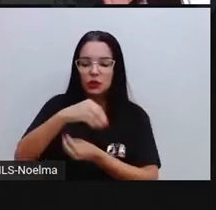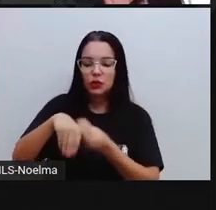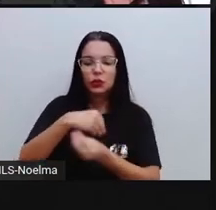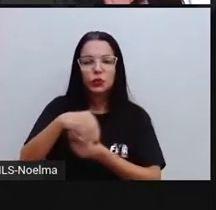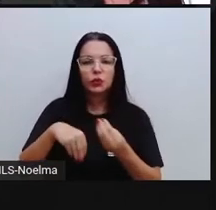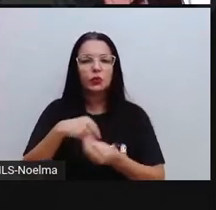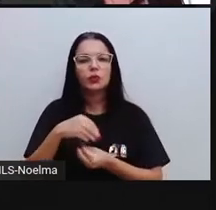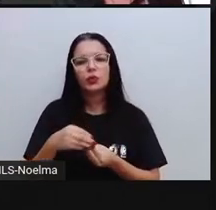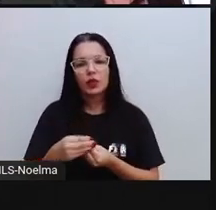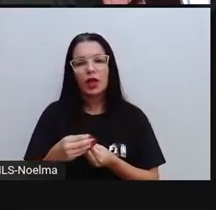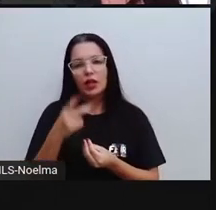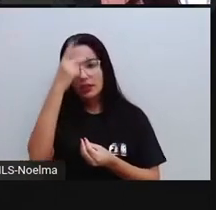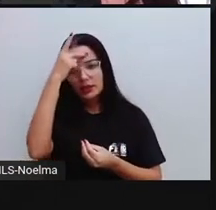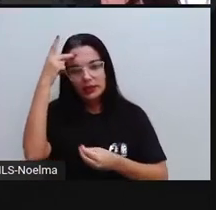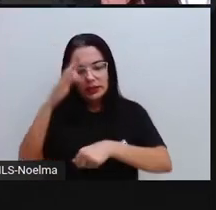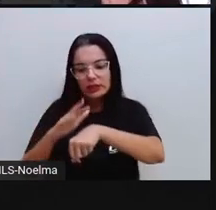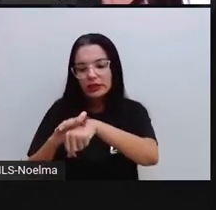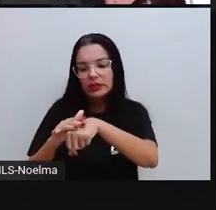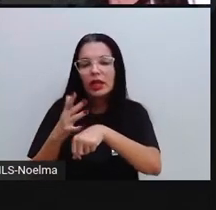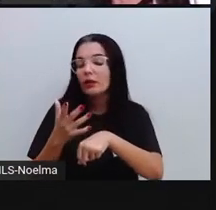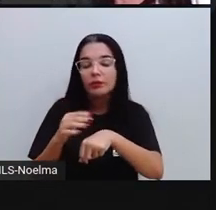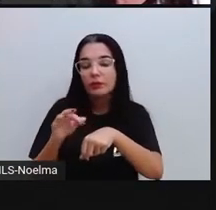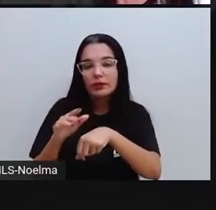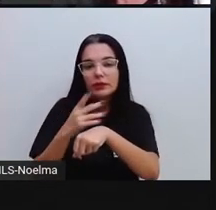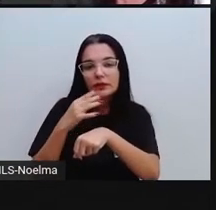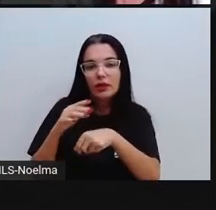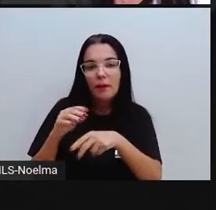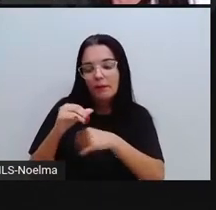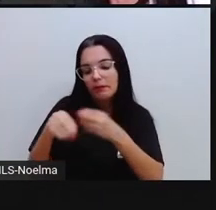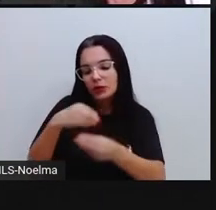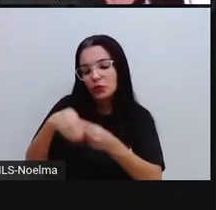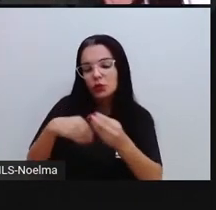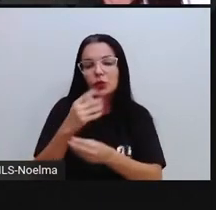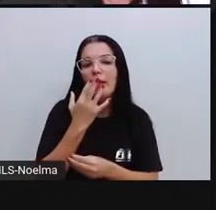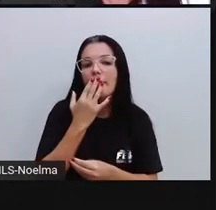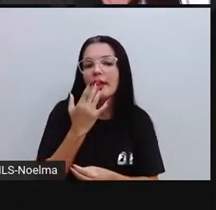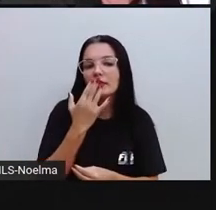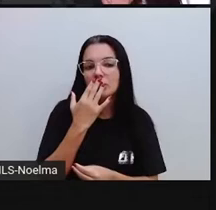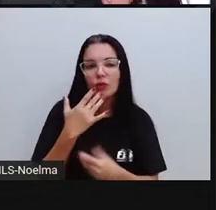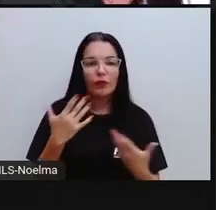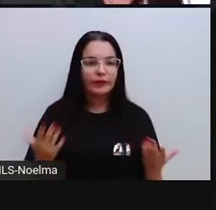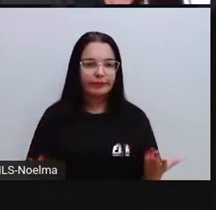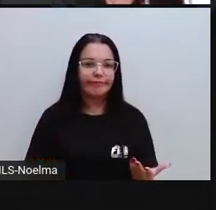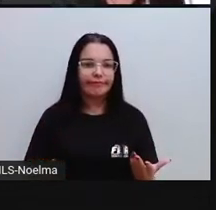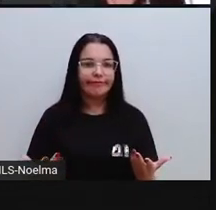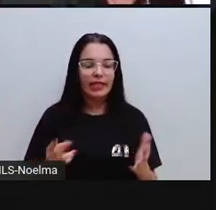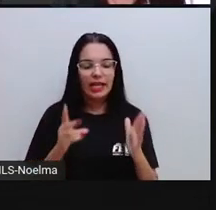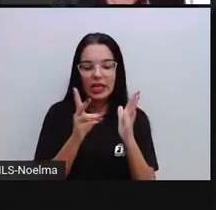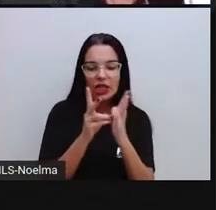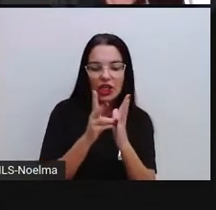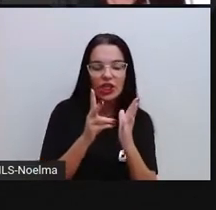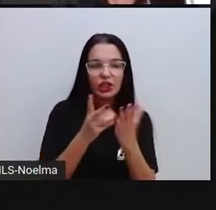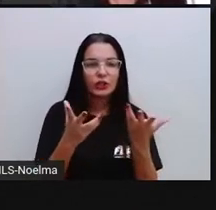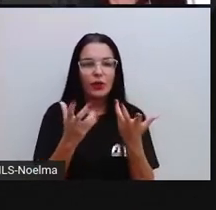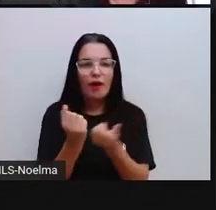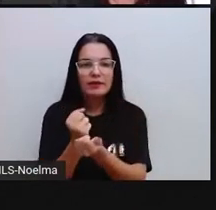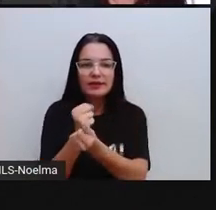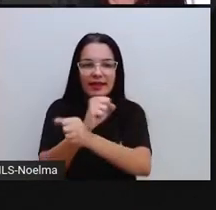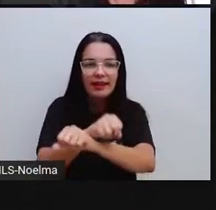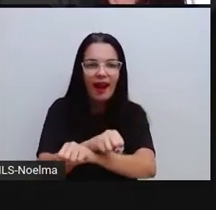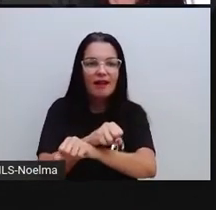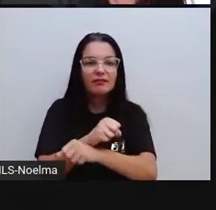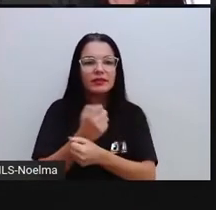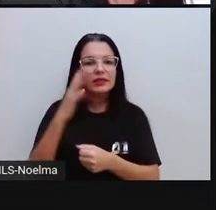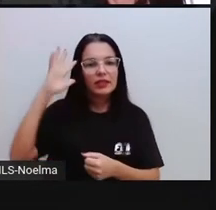do brasileiro, né? Que era fruto aí da relação entre índios, escravos e europeus. Então, era um projeto